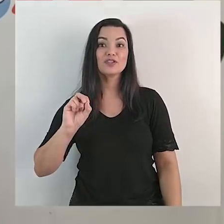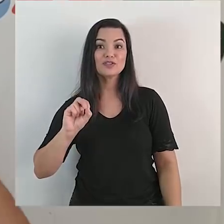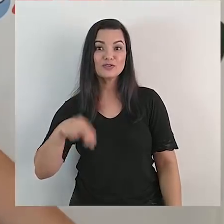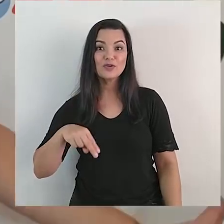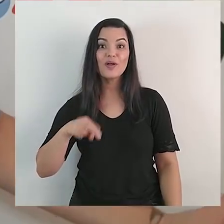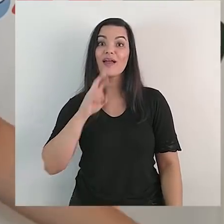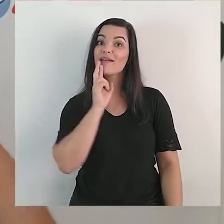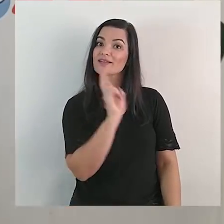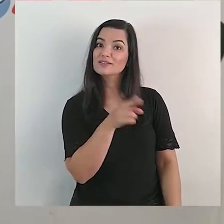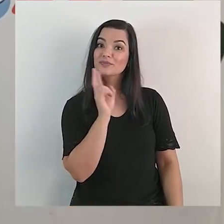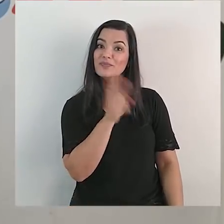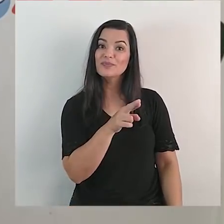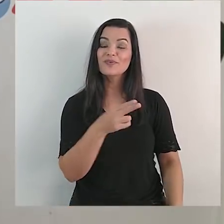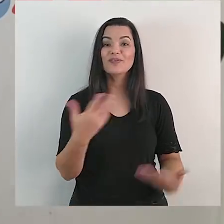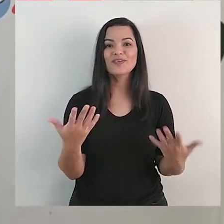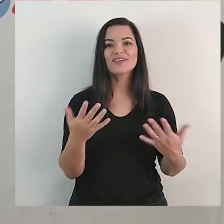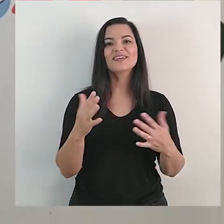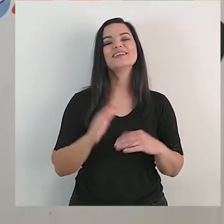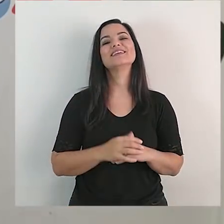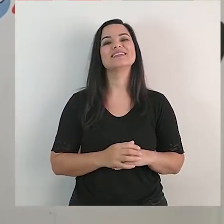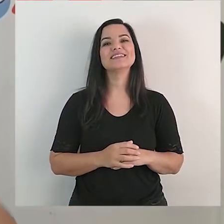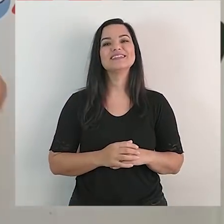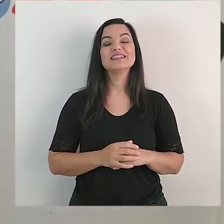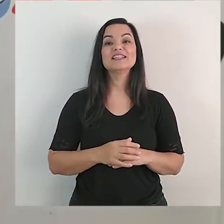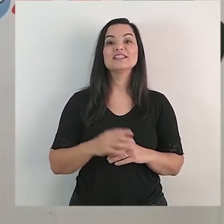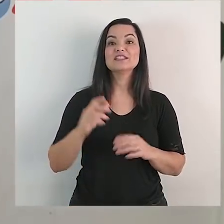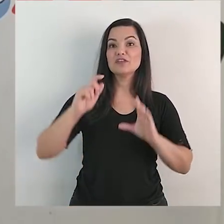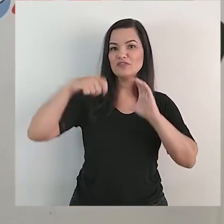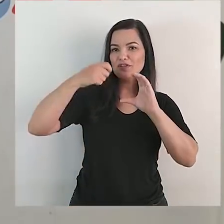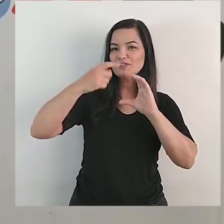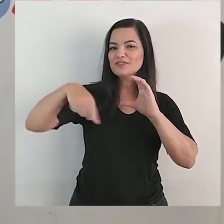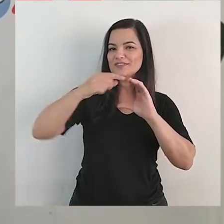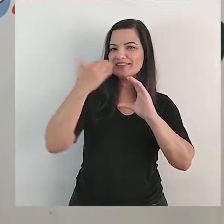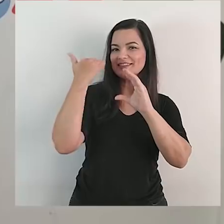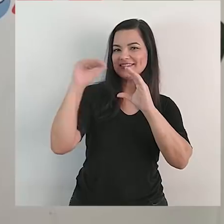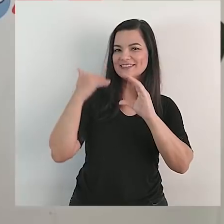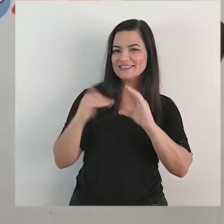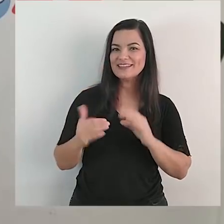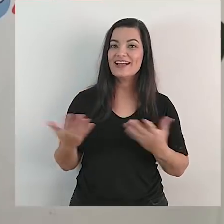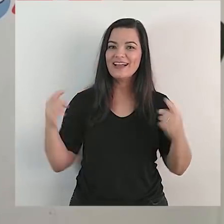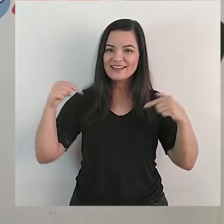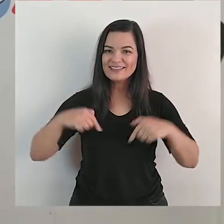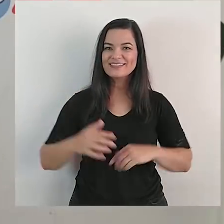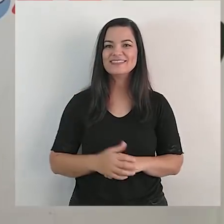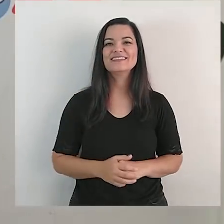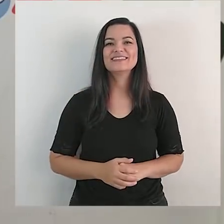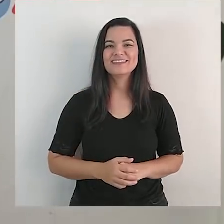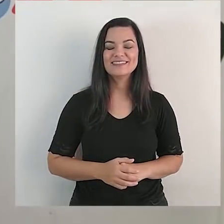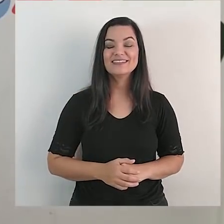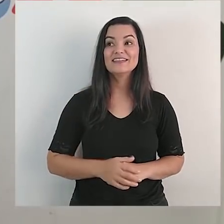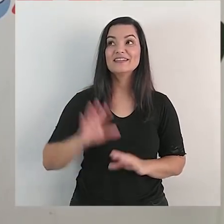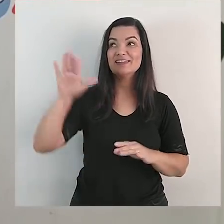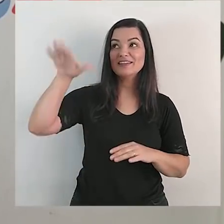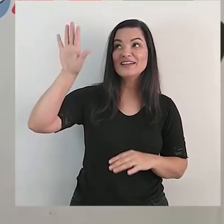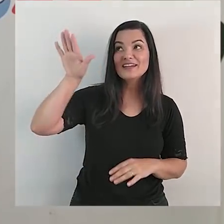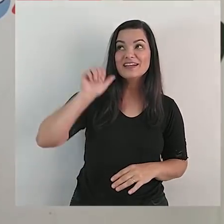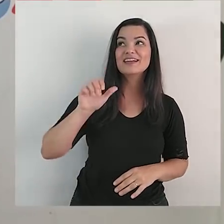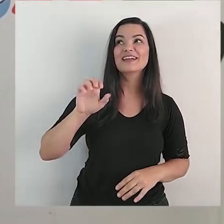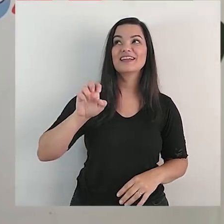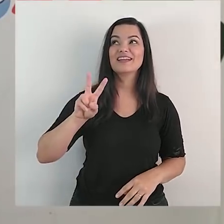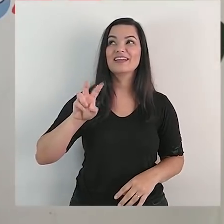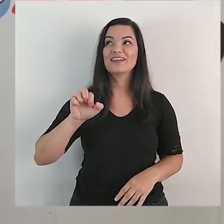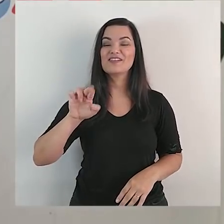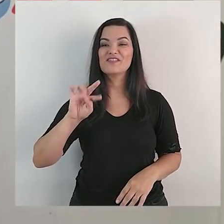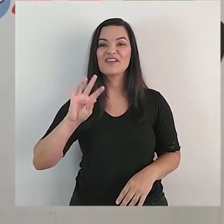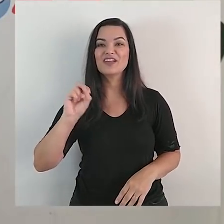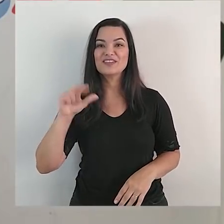quarta-feira, encerrando aí com algumas respostas dos vídeos que vocês enviaram. Então, Everton, é com